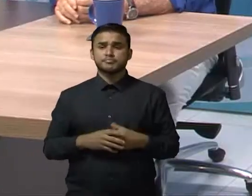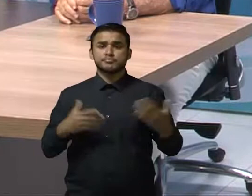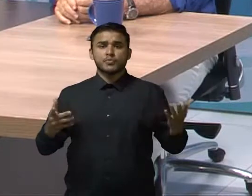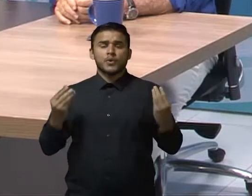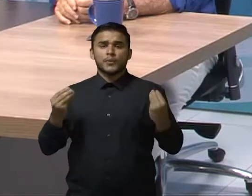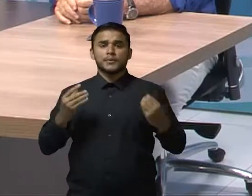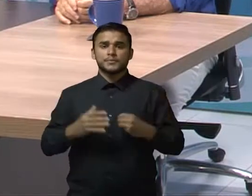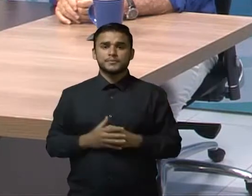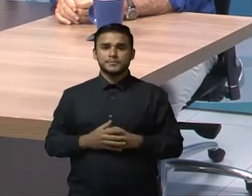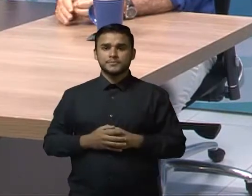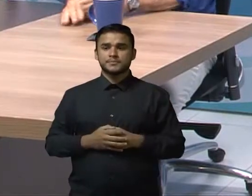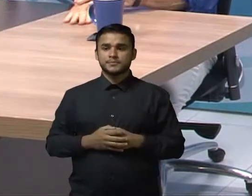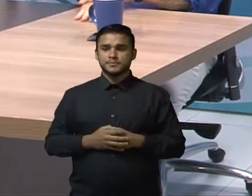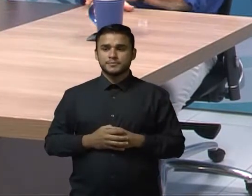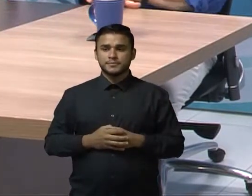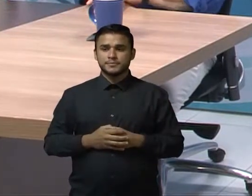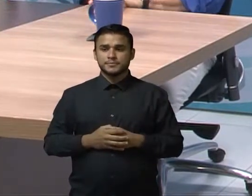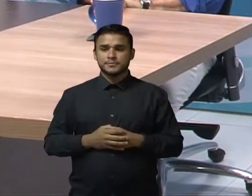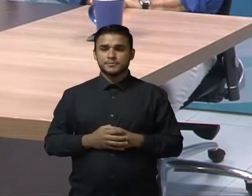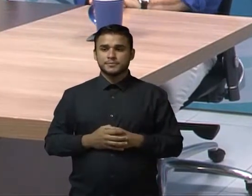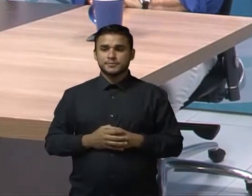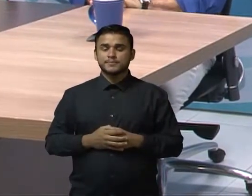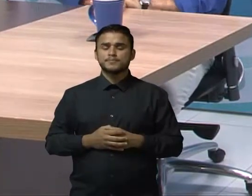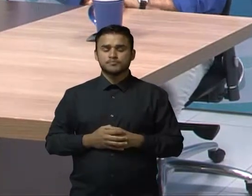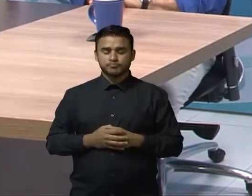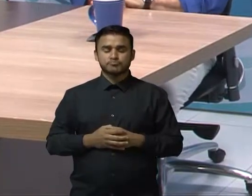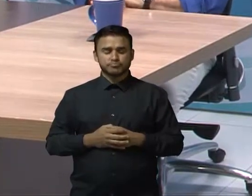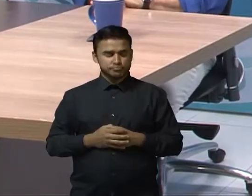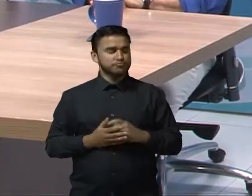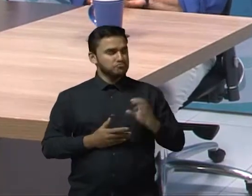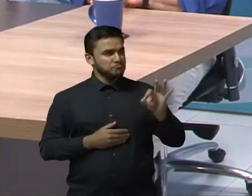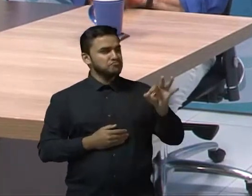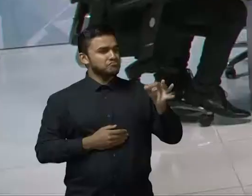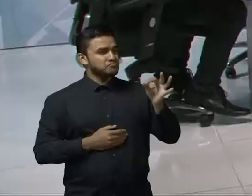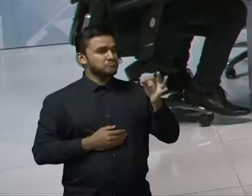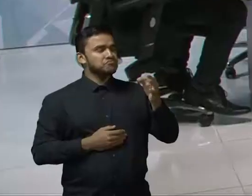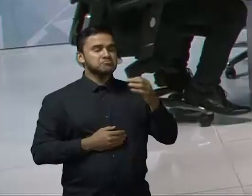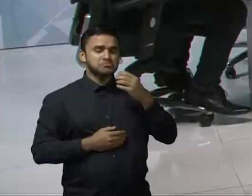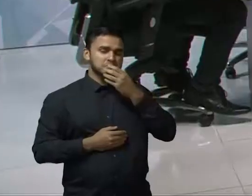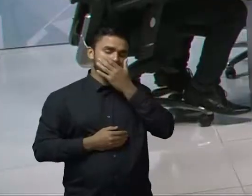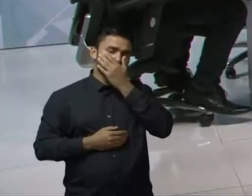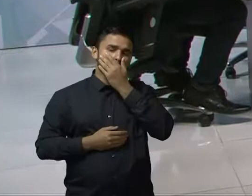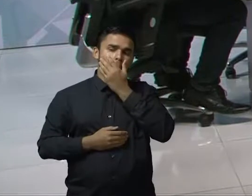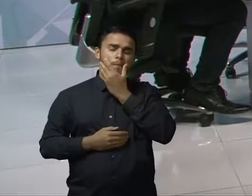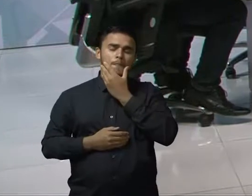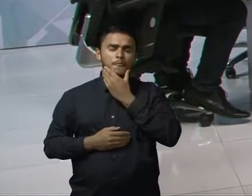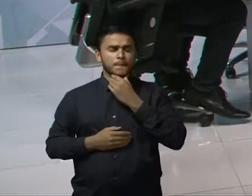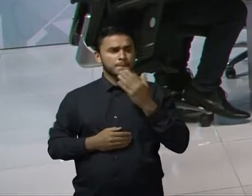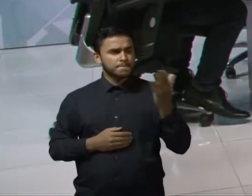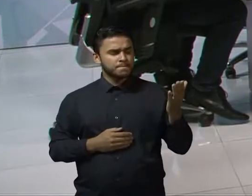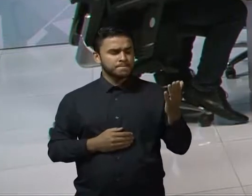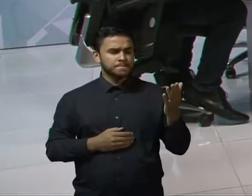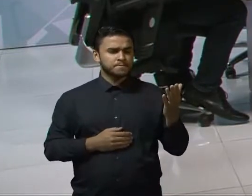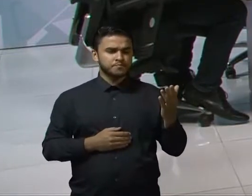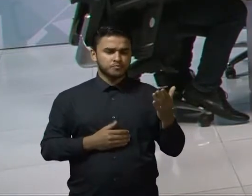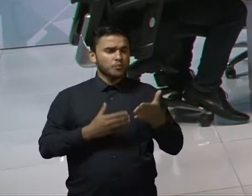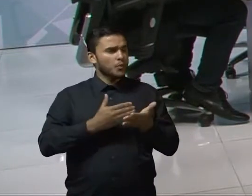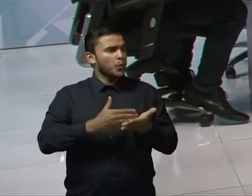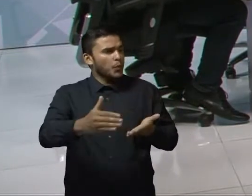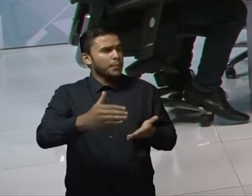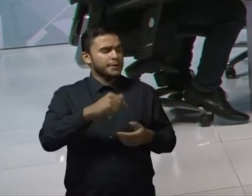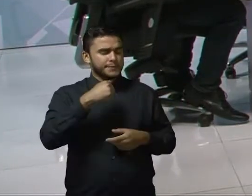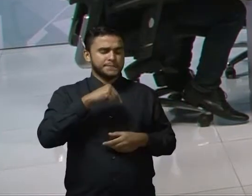isto? Eu acho que é interessante, viu? Essa reflexão. Até mesmo, a gente voltando à primeira parte do